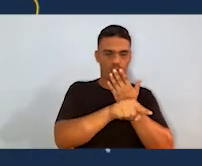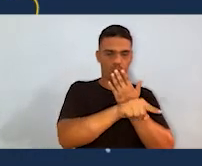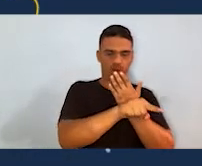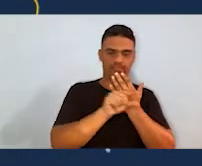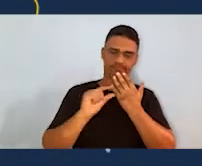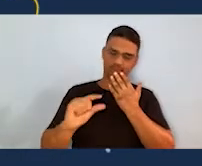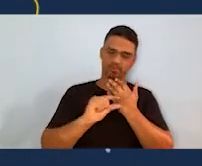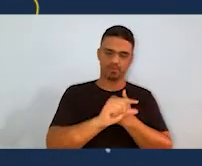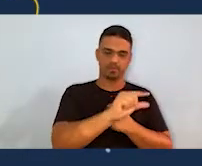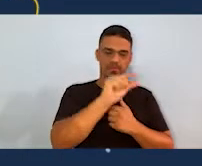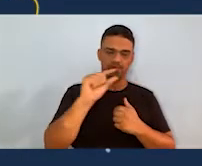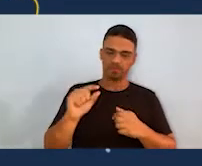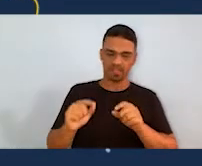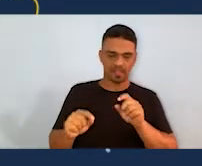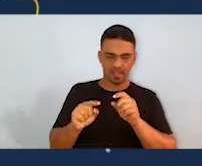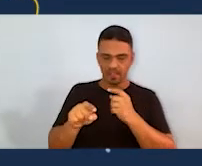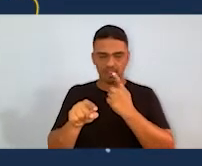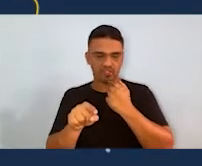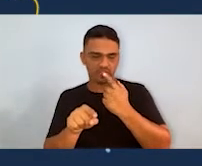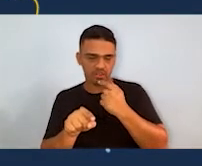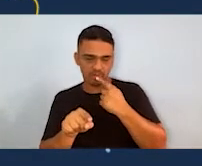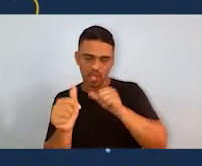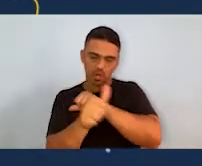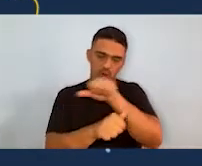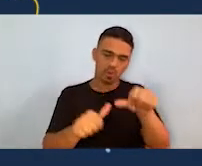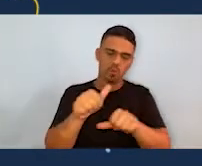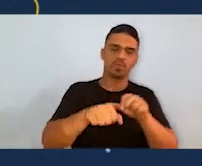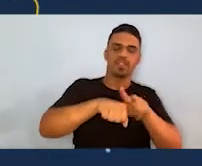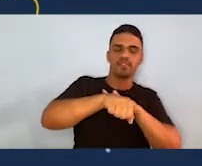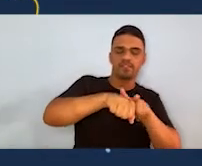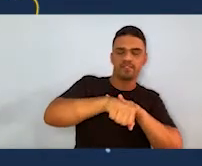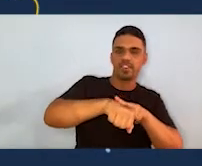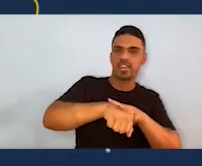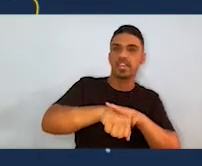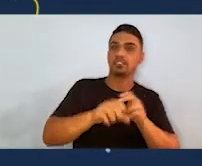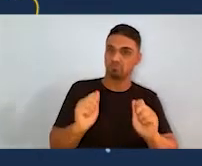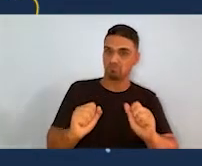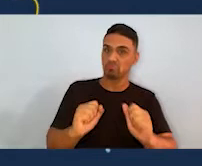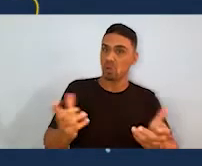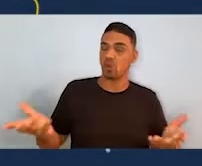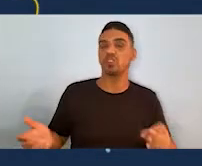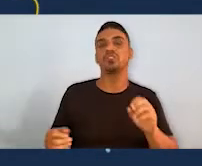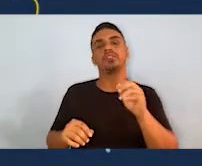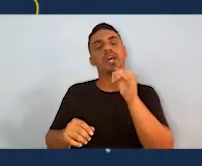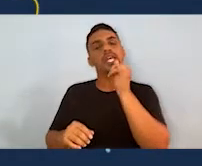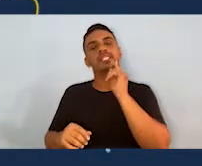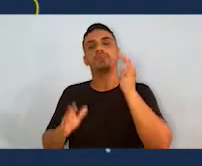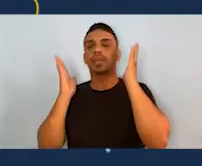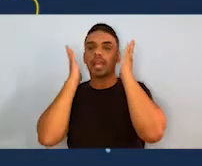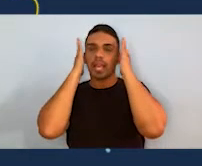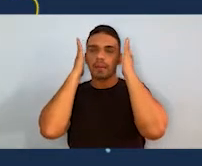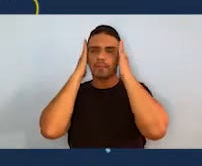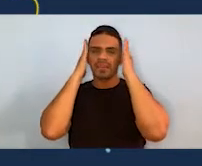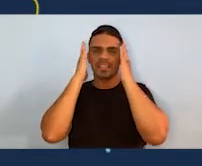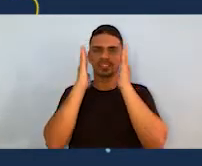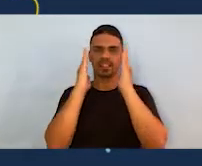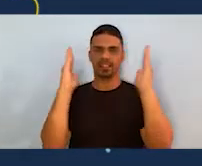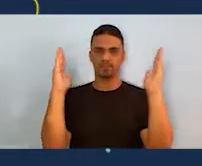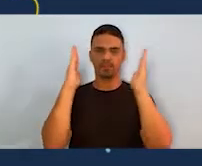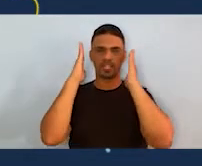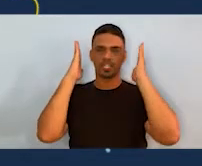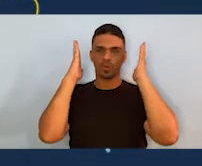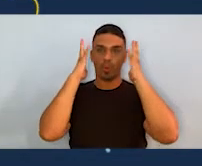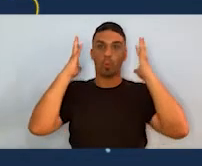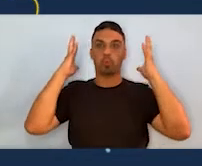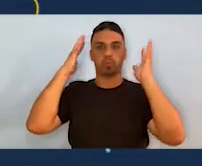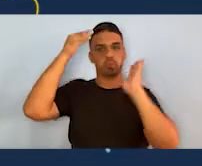inteira, assim, todos os tons de vermelho para verde. Ou você editar uma cabeça, mudar um pouquinho o tamanho,